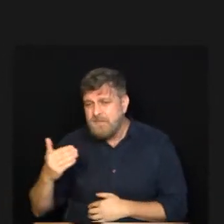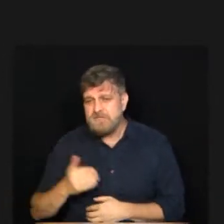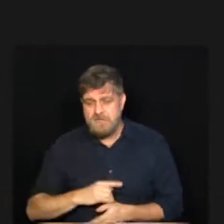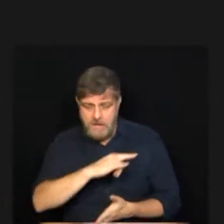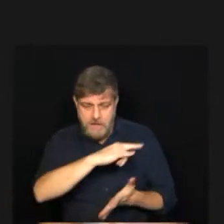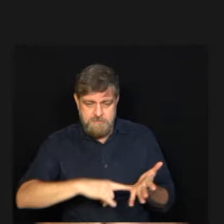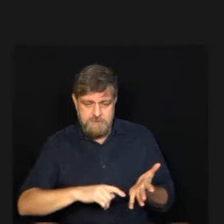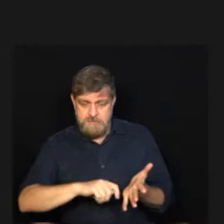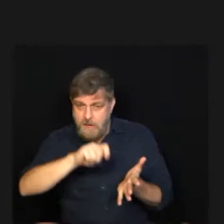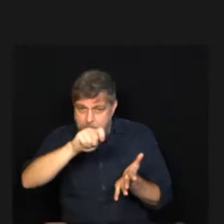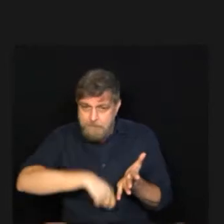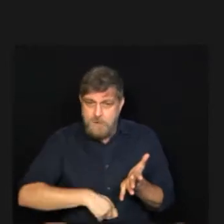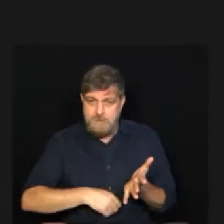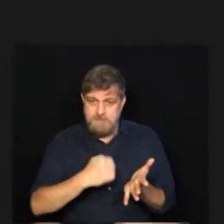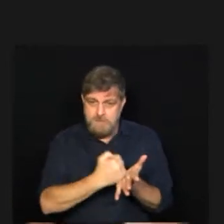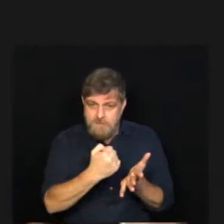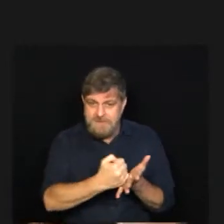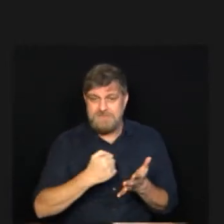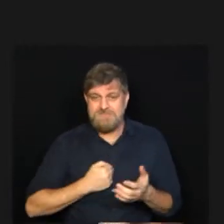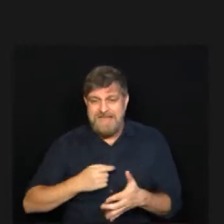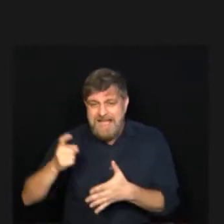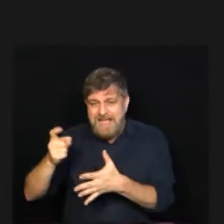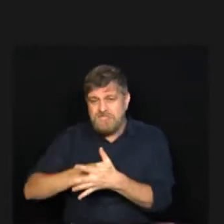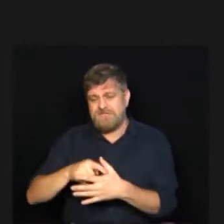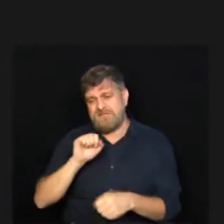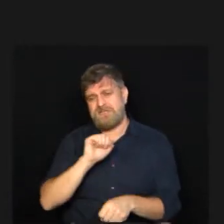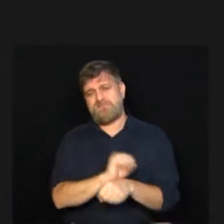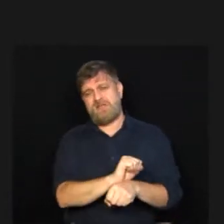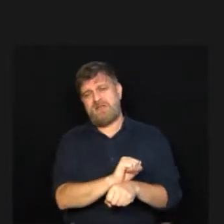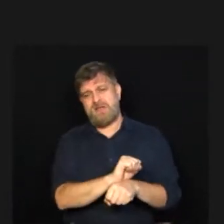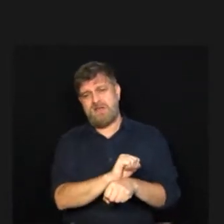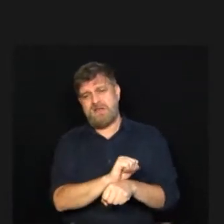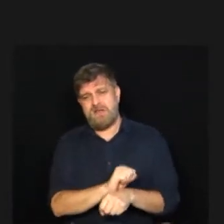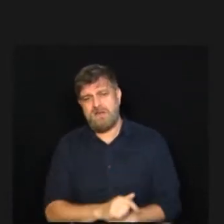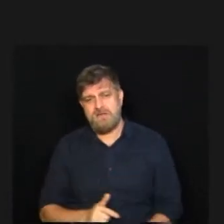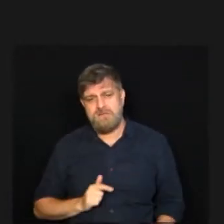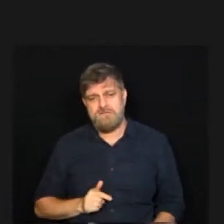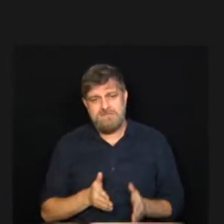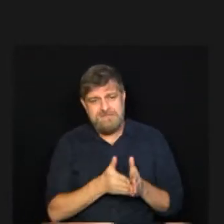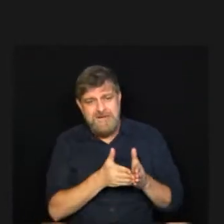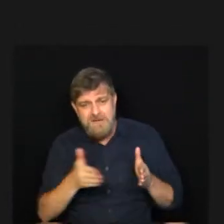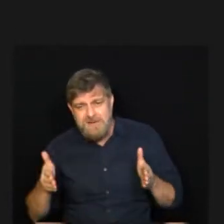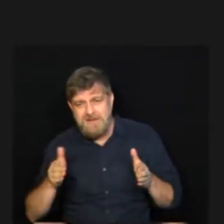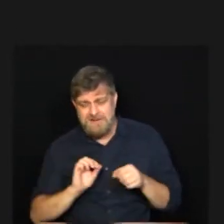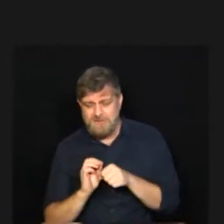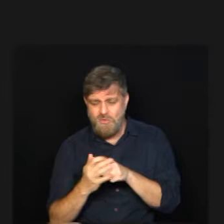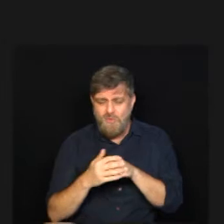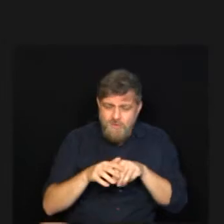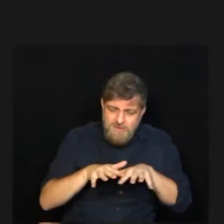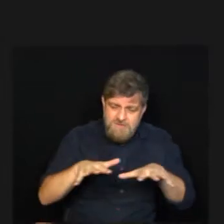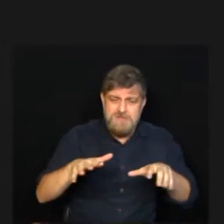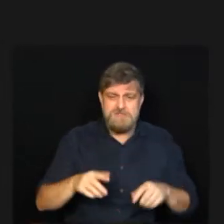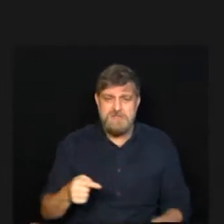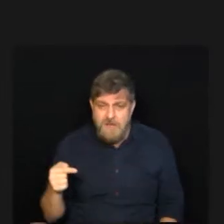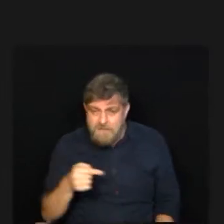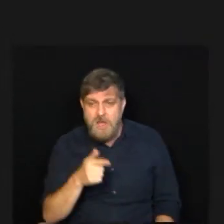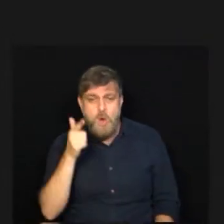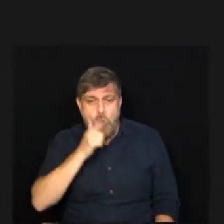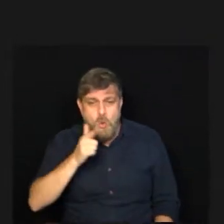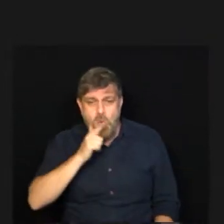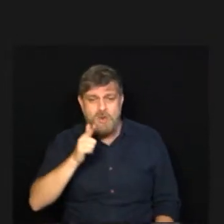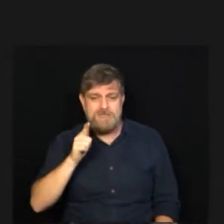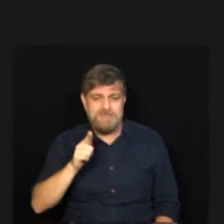renovação agora congelasse as dívidas dos permissionários na ordem do Covid para poder